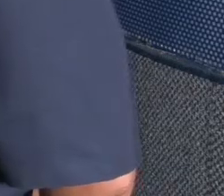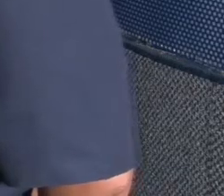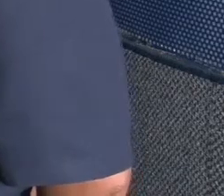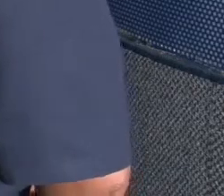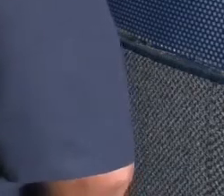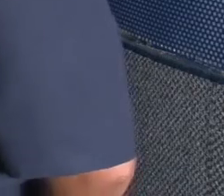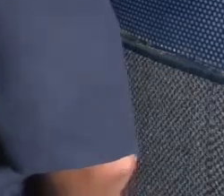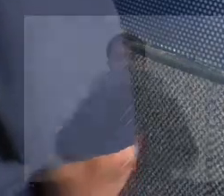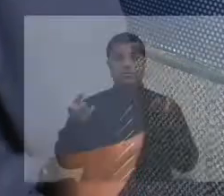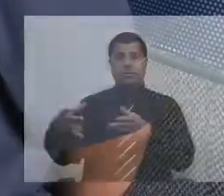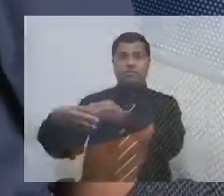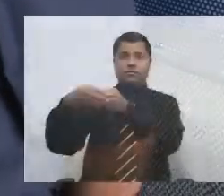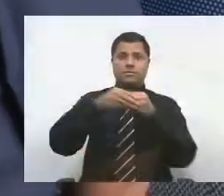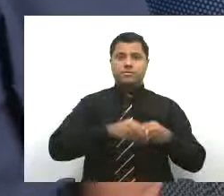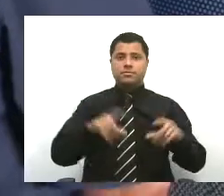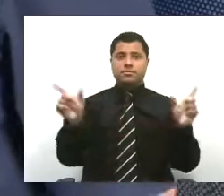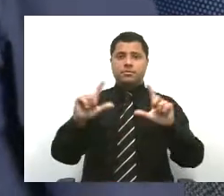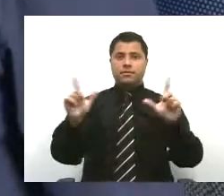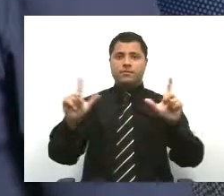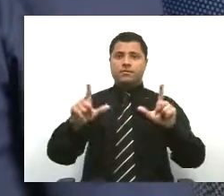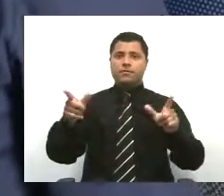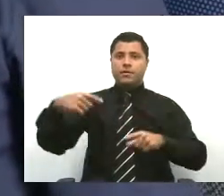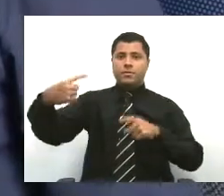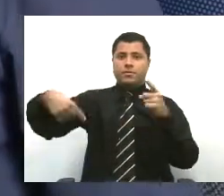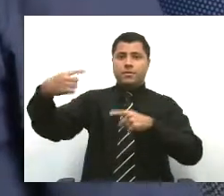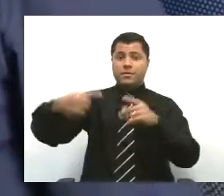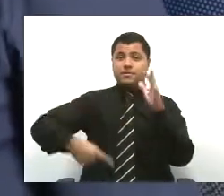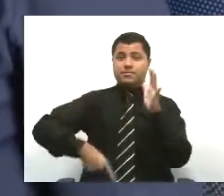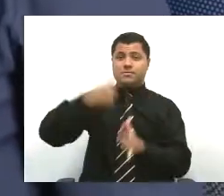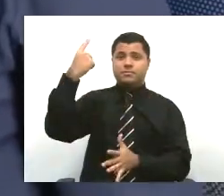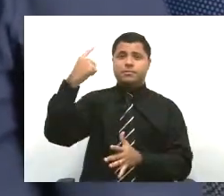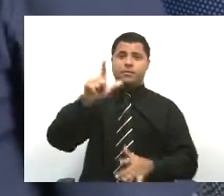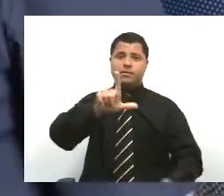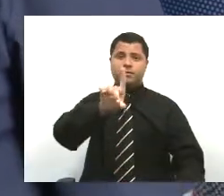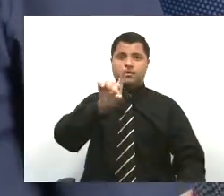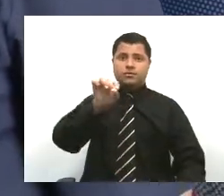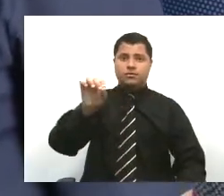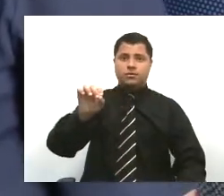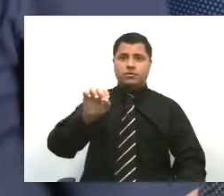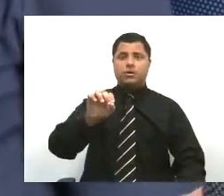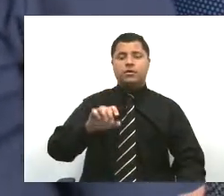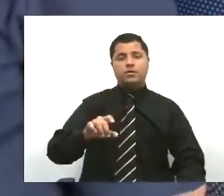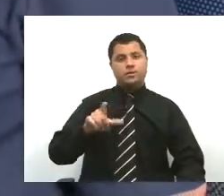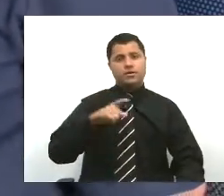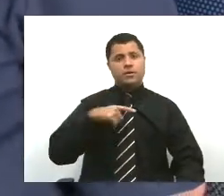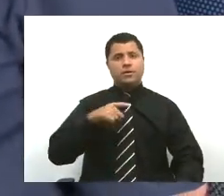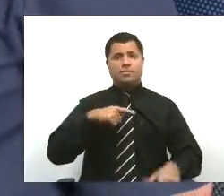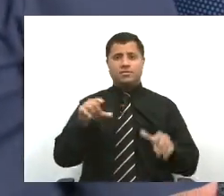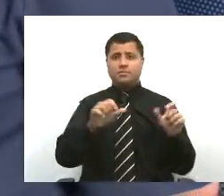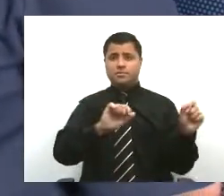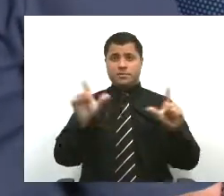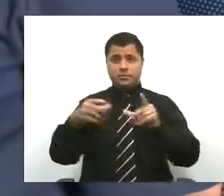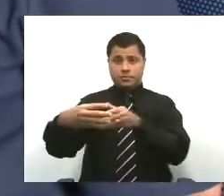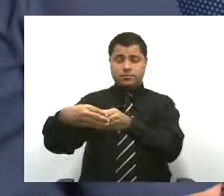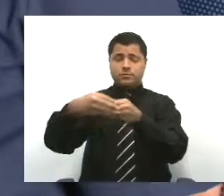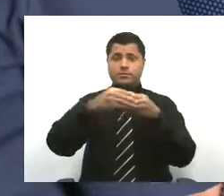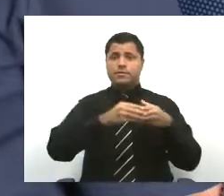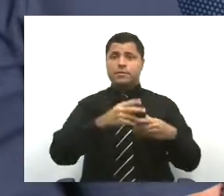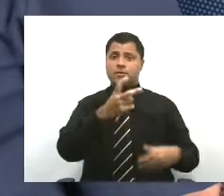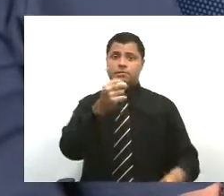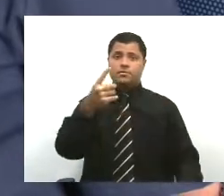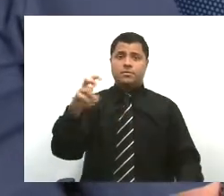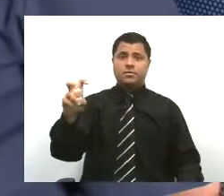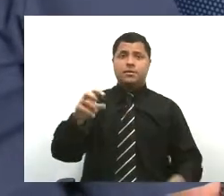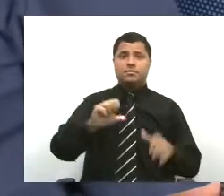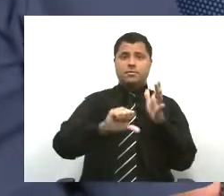Muito bem, você acabou de acompanhar então agora a audiência pública, a primeira da LDO, Lei de Diretrizes Orçamentárias para 2015. A primeira foi